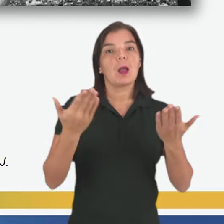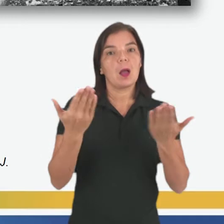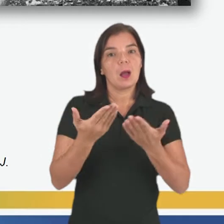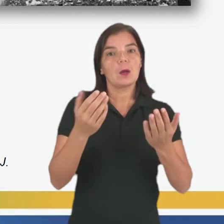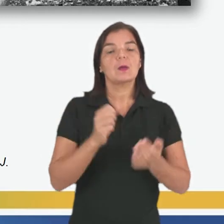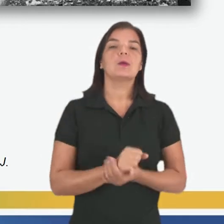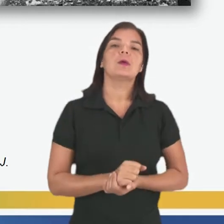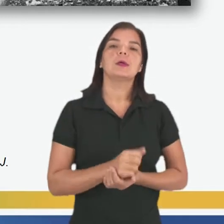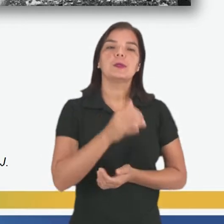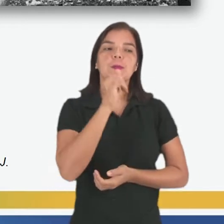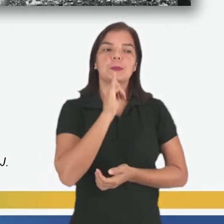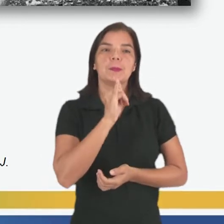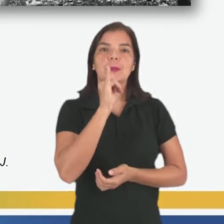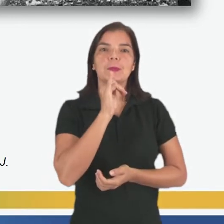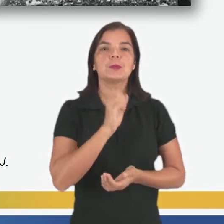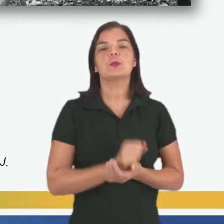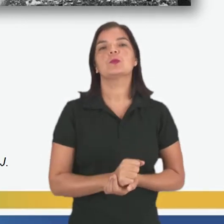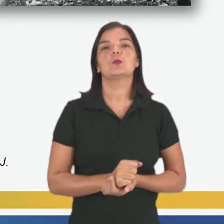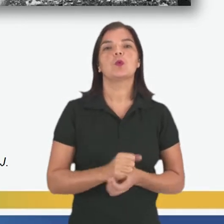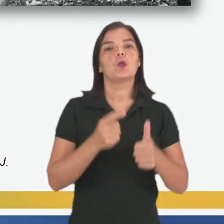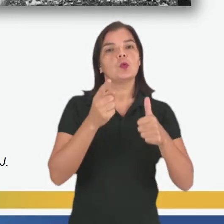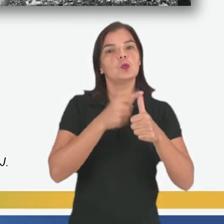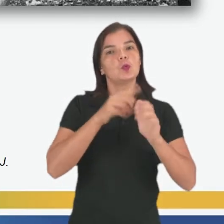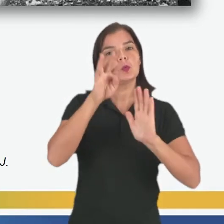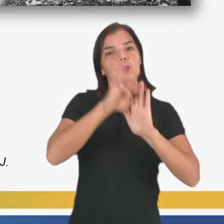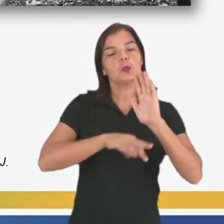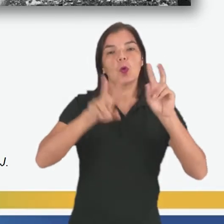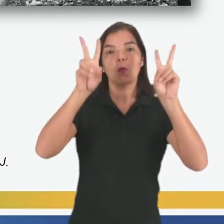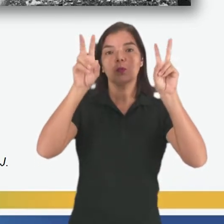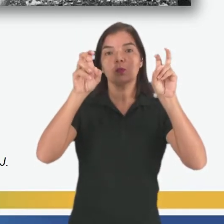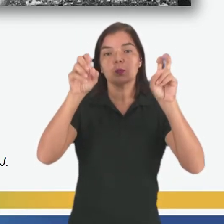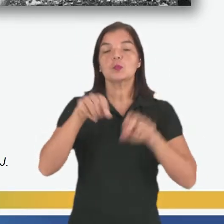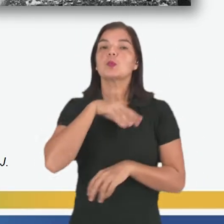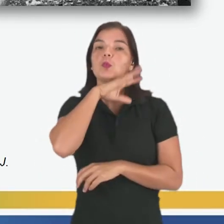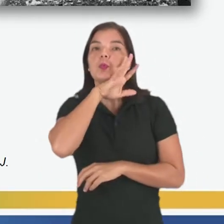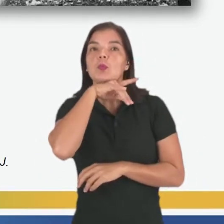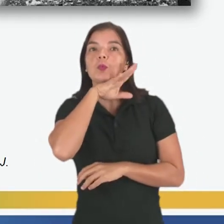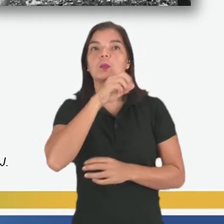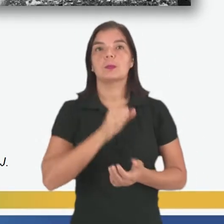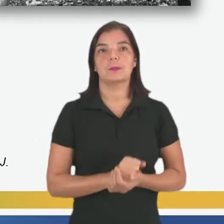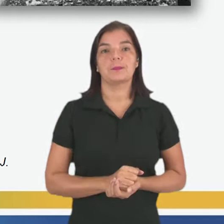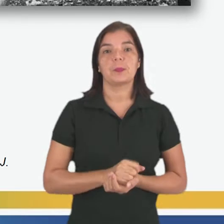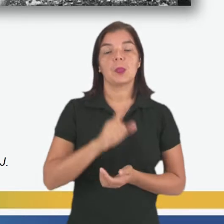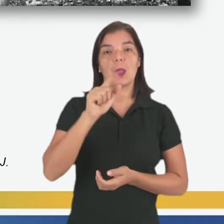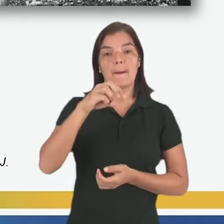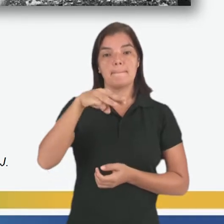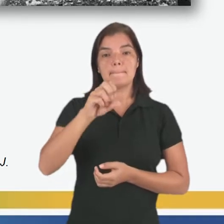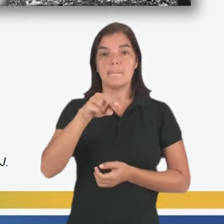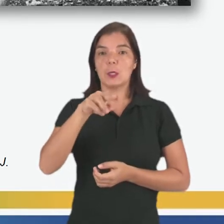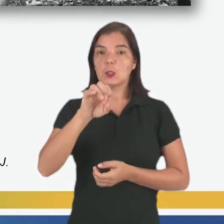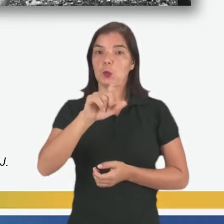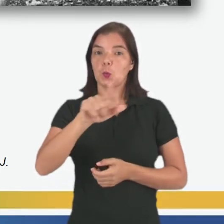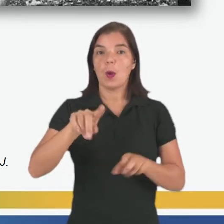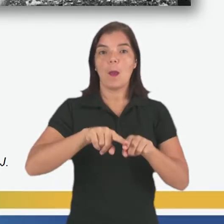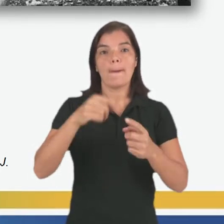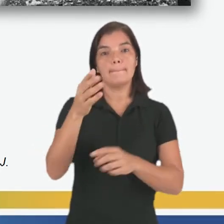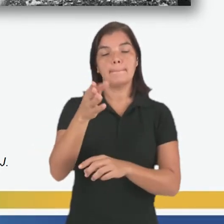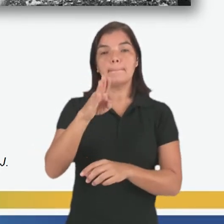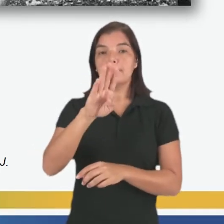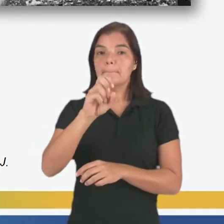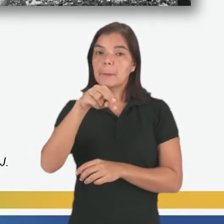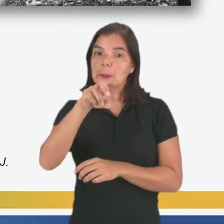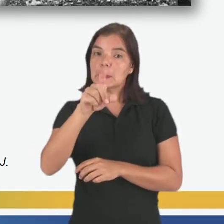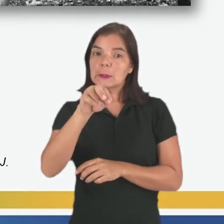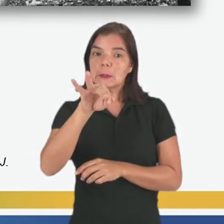nós temos aí um exemplo. O texto 1 tem como título O Bicho, é de Manuel Bandeira, com certeza vocês já devem